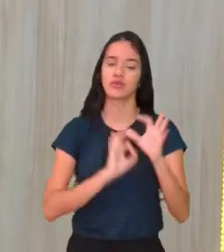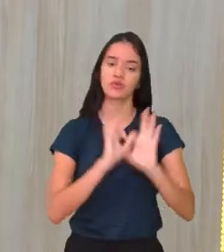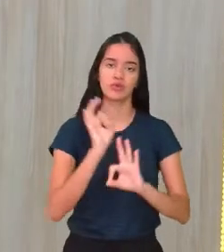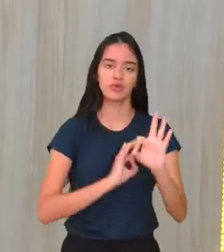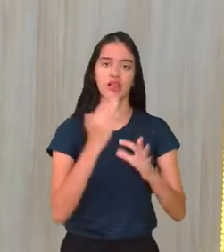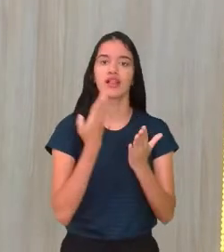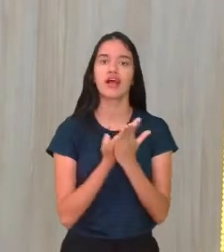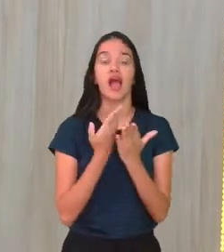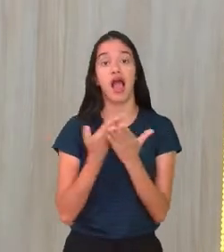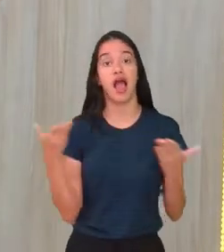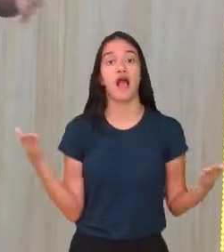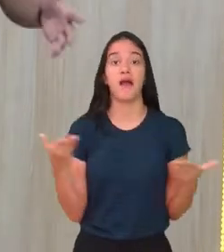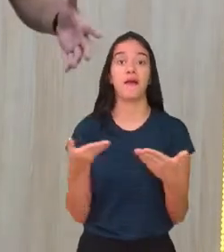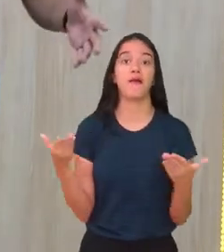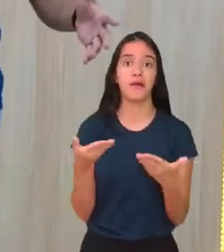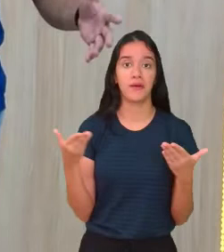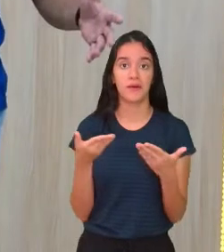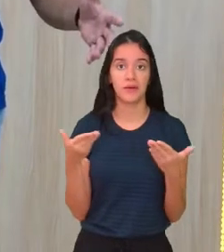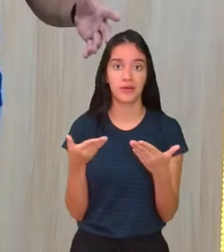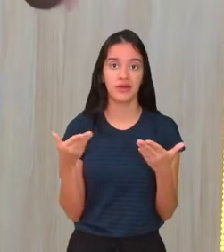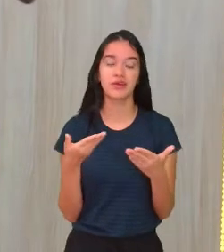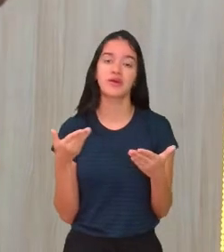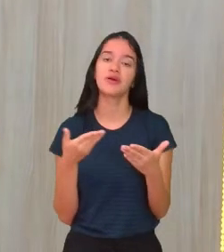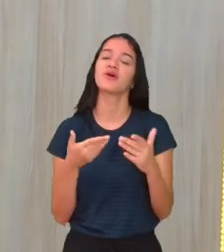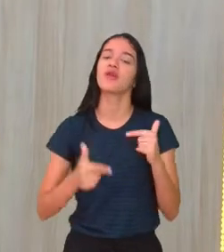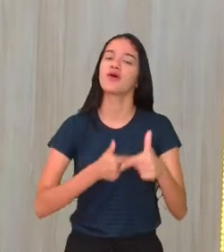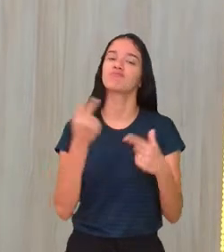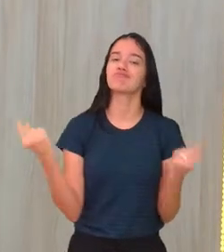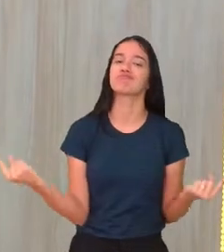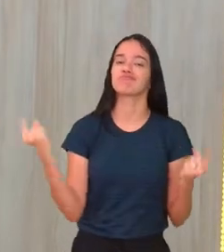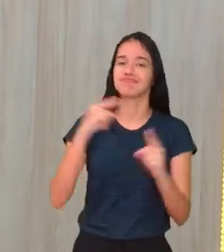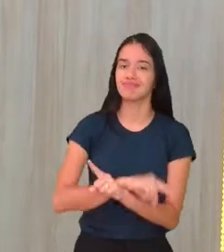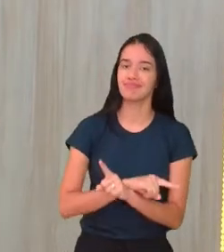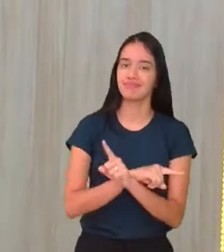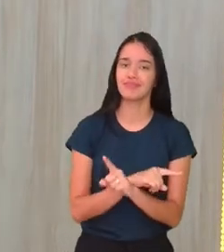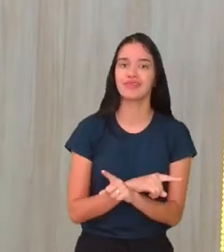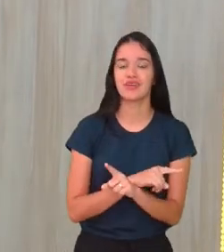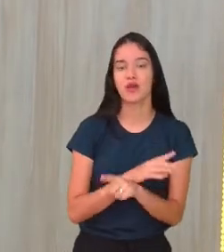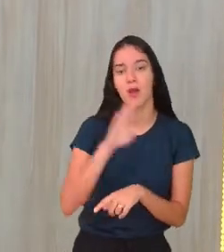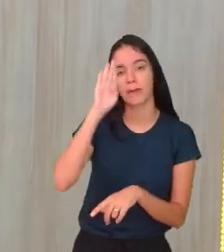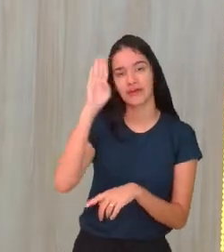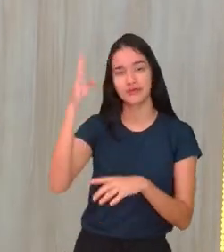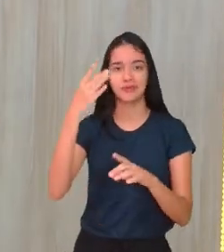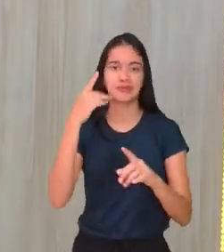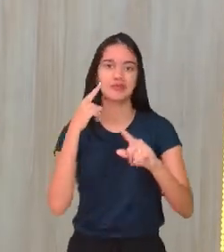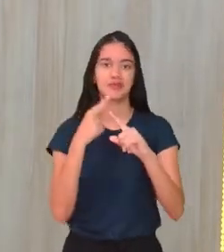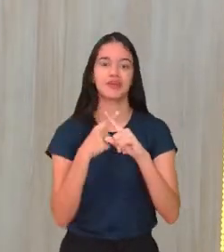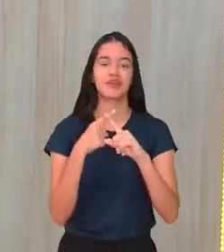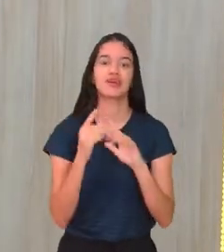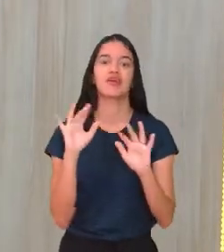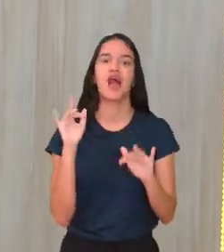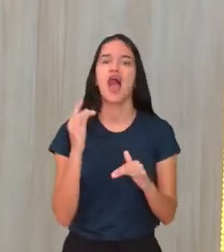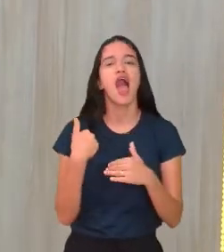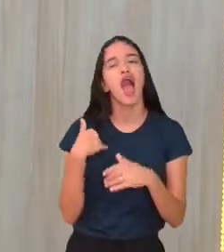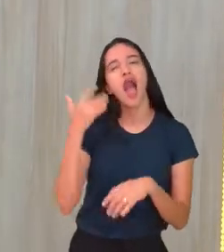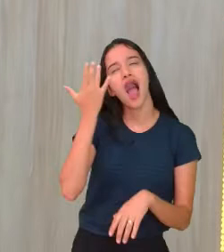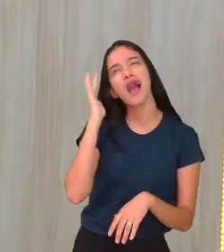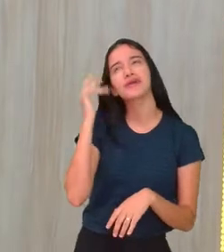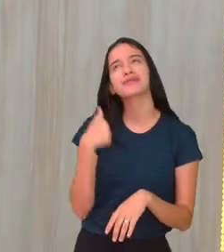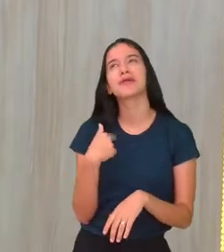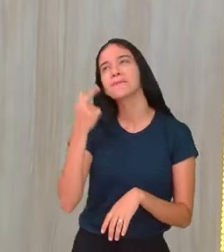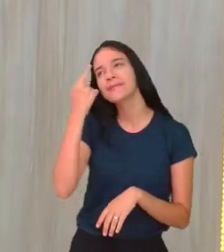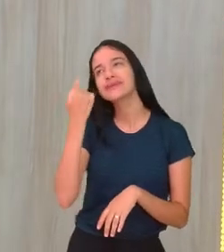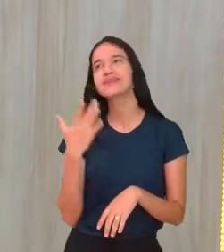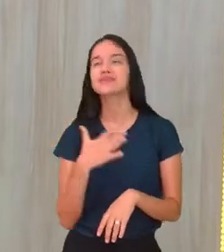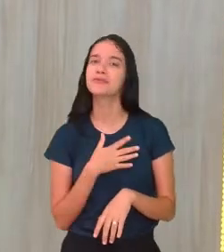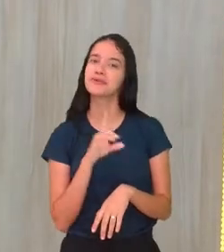então agora os trabalhos se inverteram, né, professora? Princípio multiplicativo, acho que a senhora já está pensando aí, meu